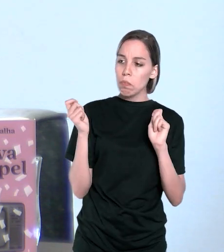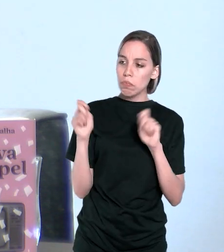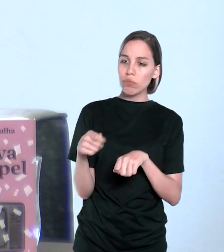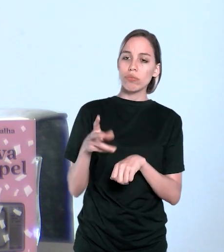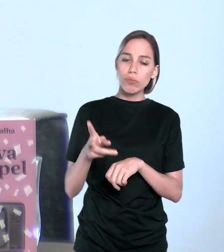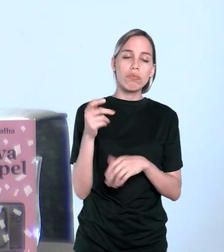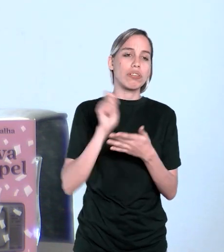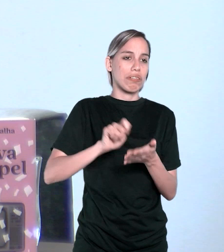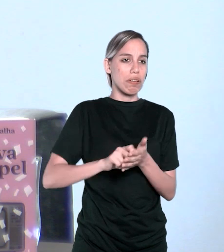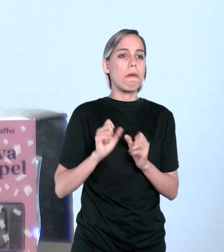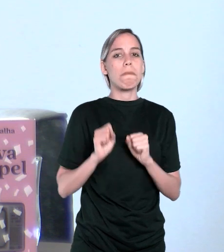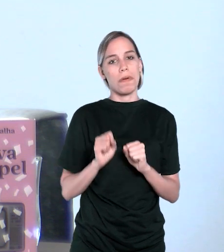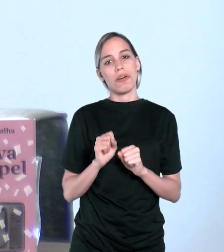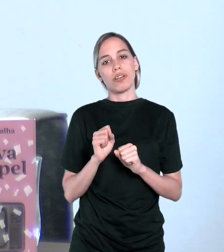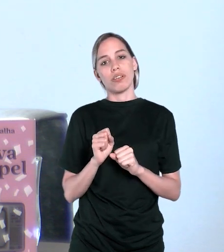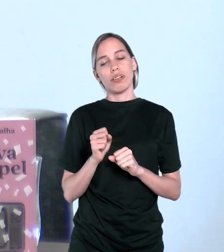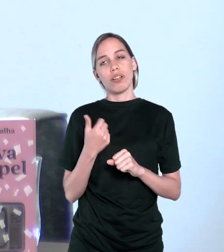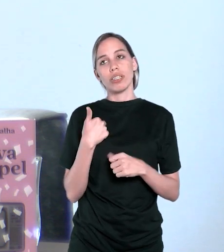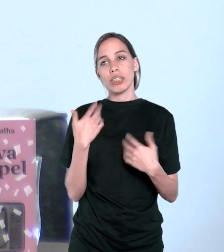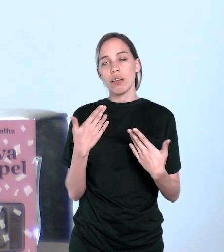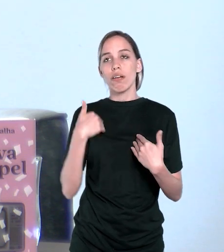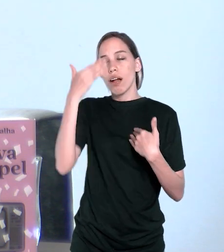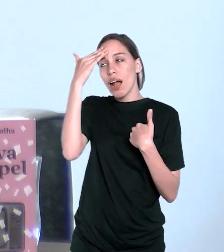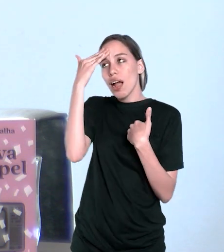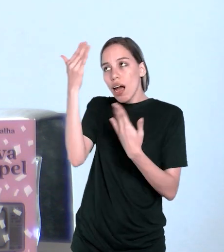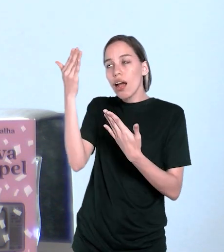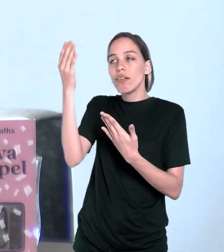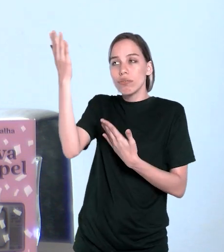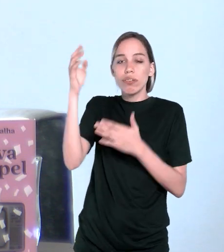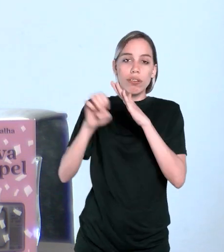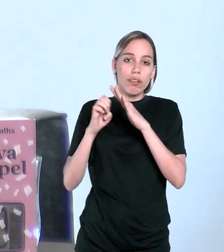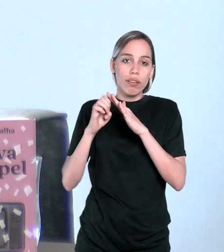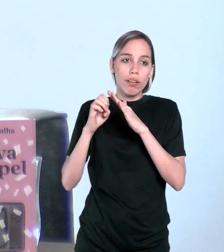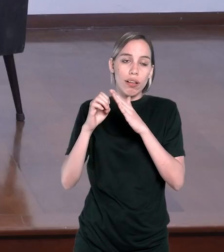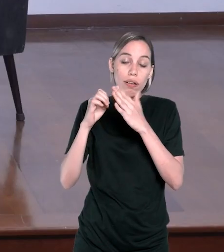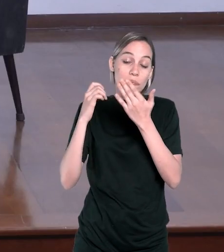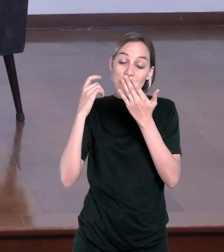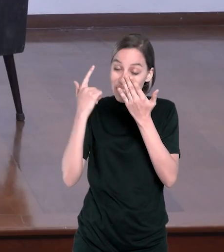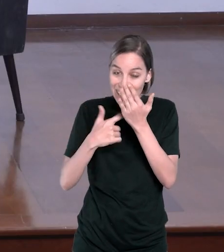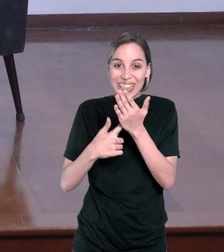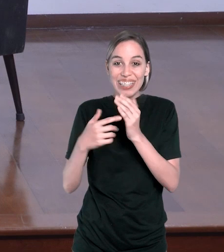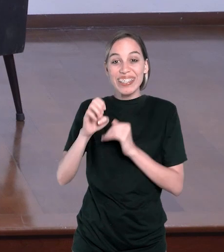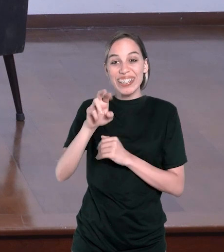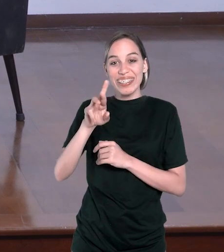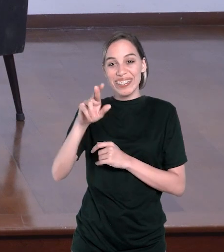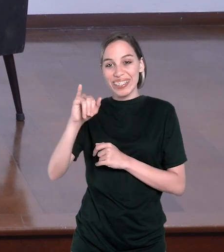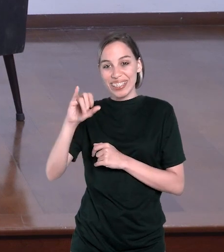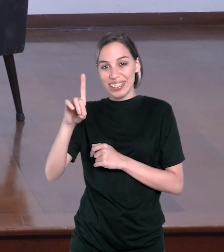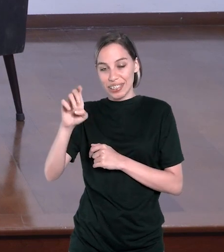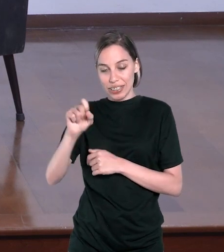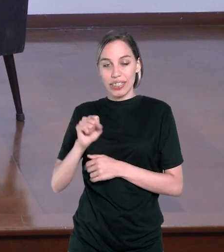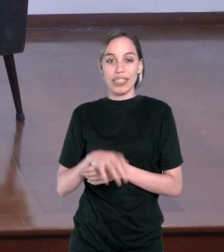muito grata a Eurídice. Eu acho que foi um livro que me trouxe muitas alegrias. Bem, gente, eu queria agora